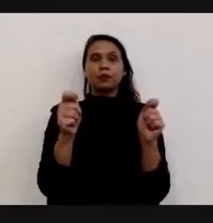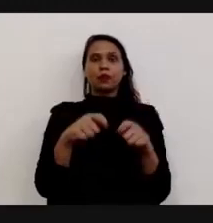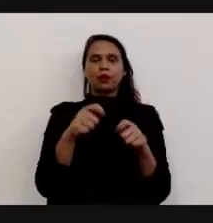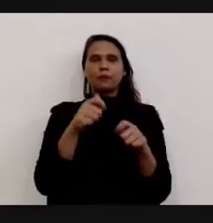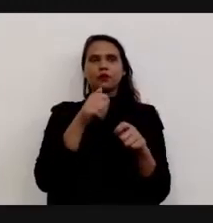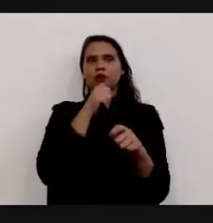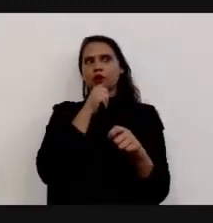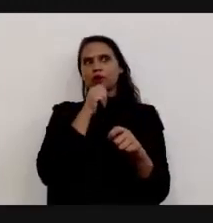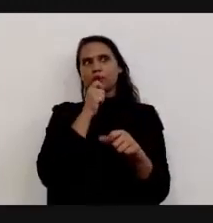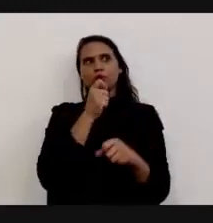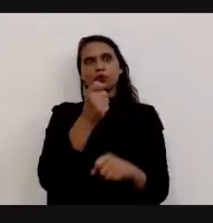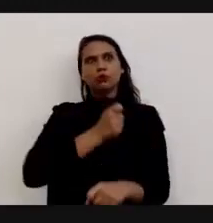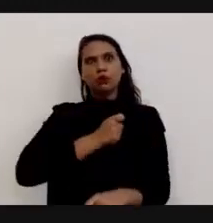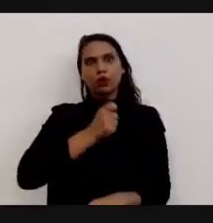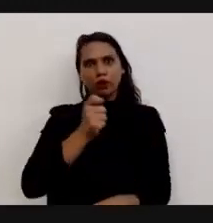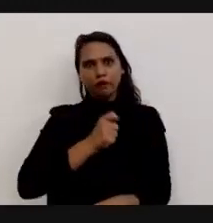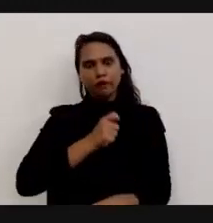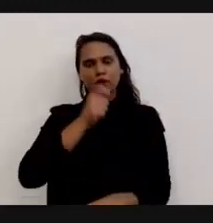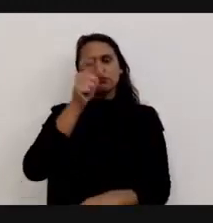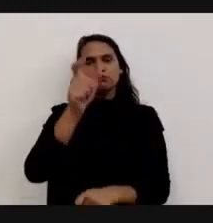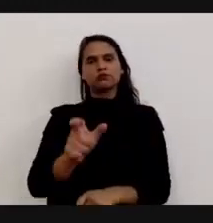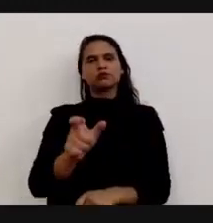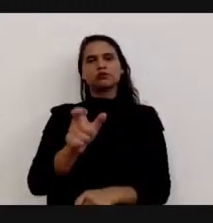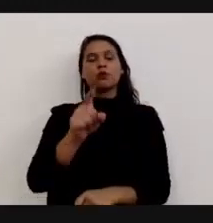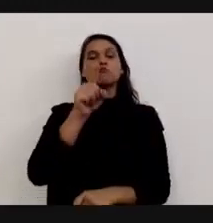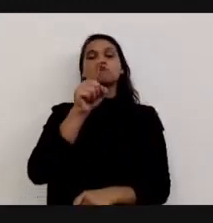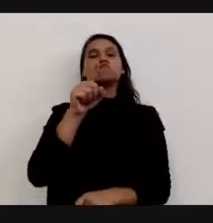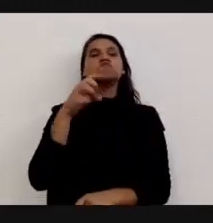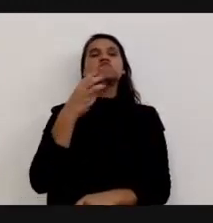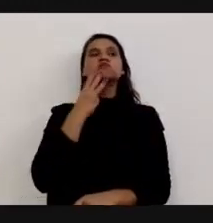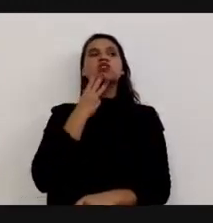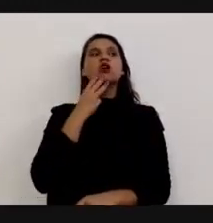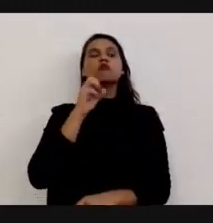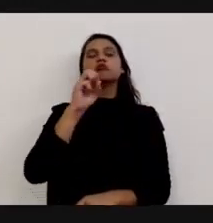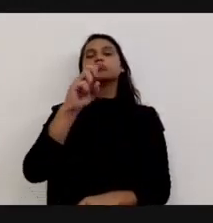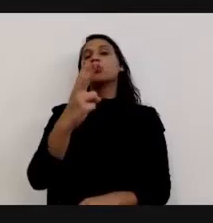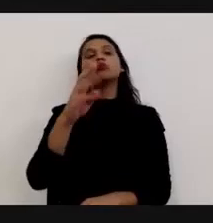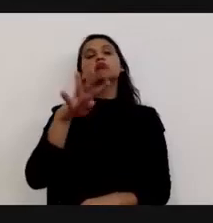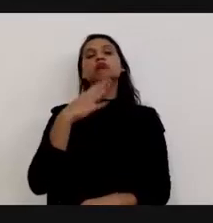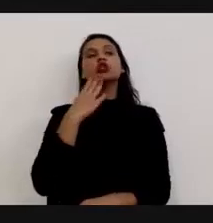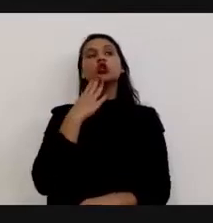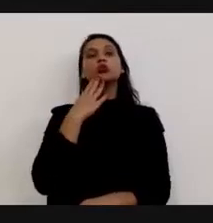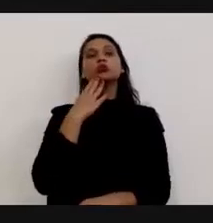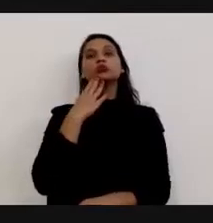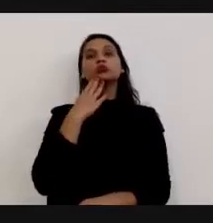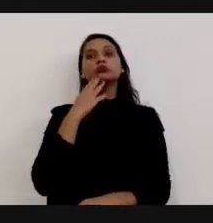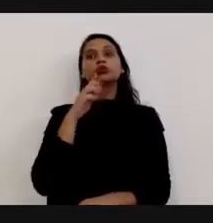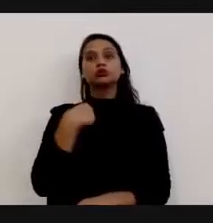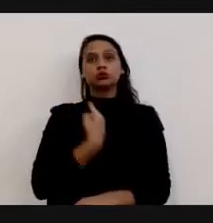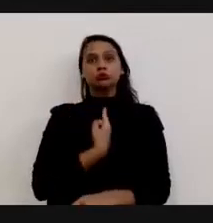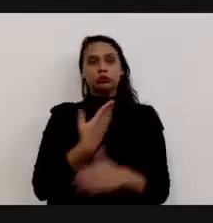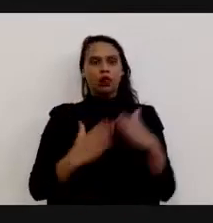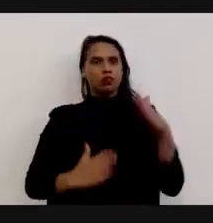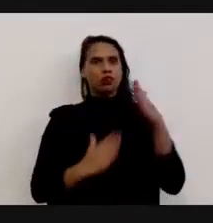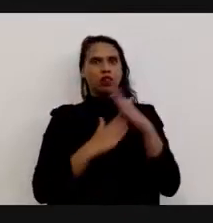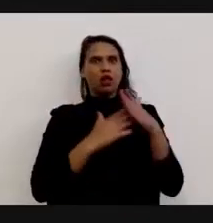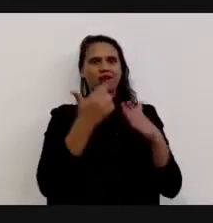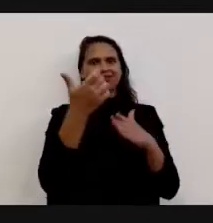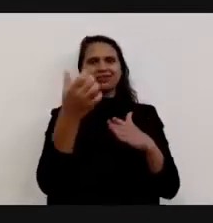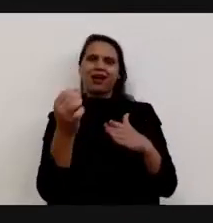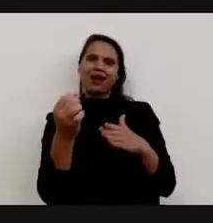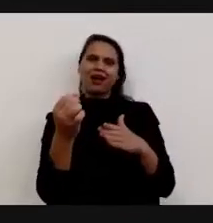entrevistas semi-estruturadas com sujeitos. 1 milhão de sujeitos, 2 milhões de sujeitos, quantos você quiser. A gente não está mais limitado a 10,